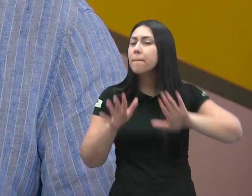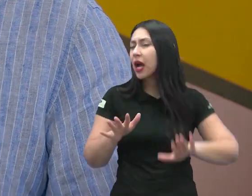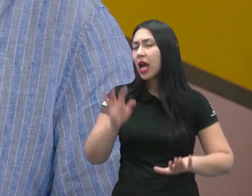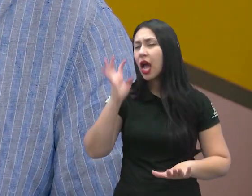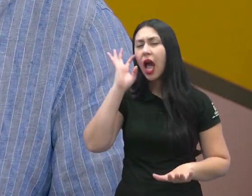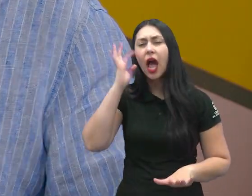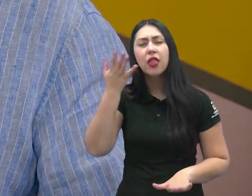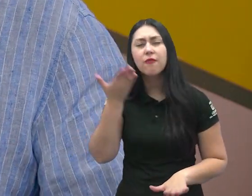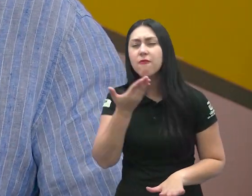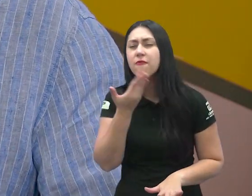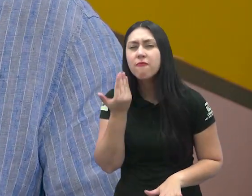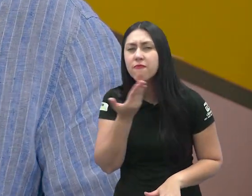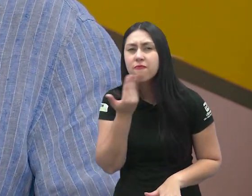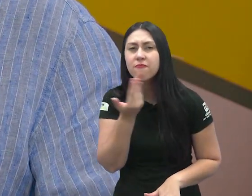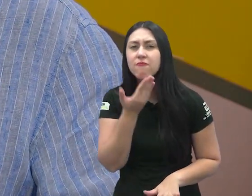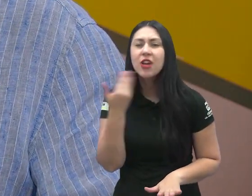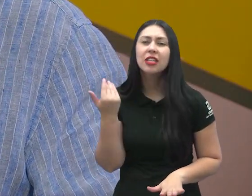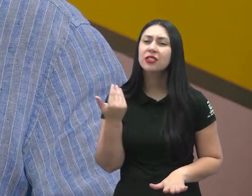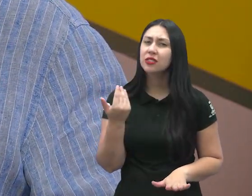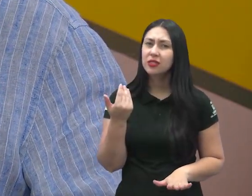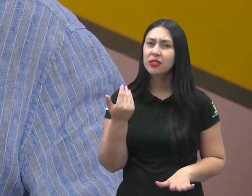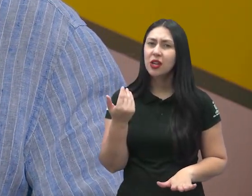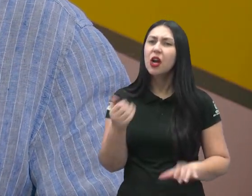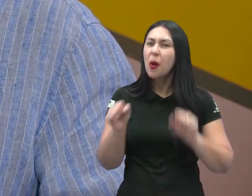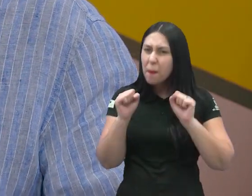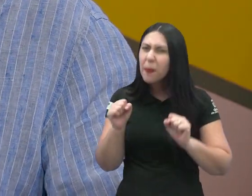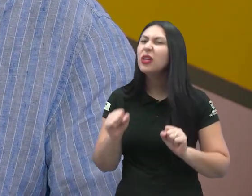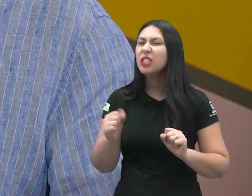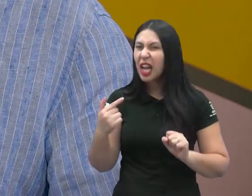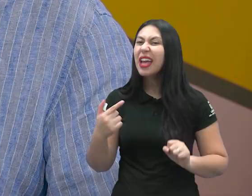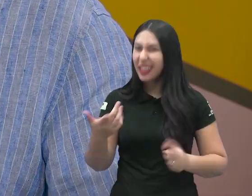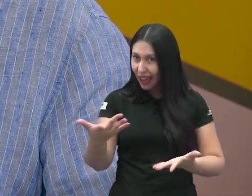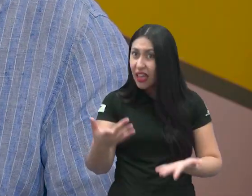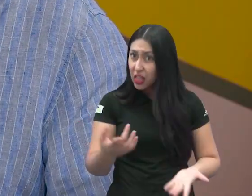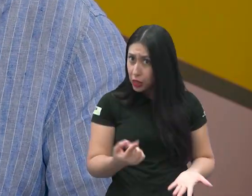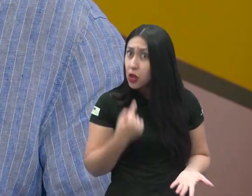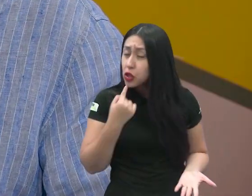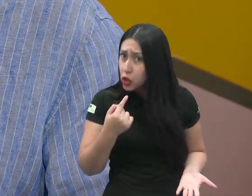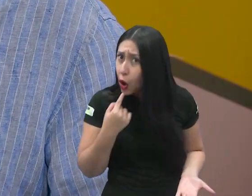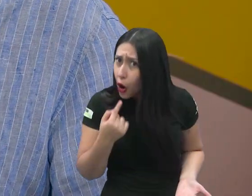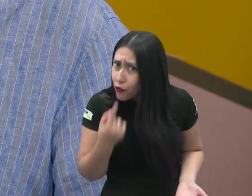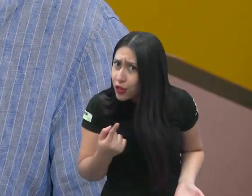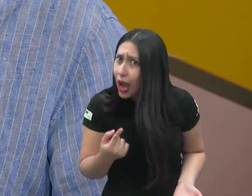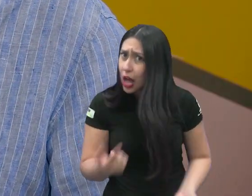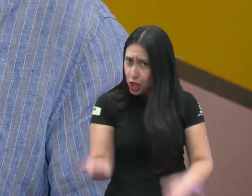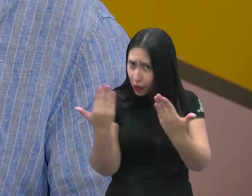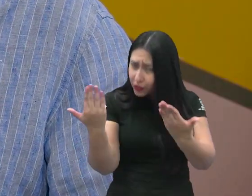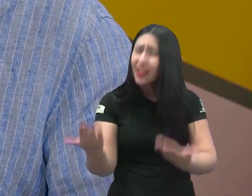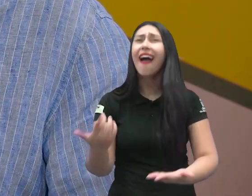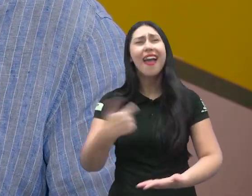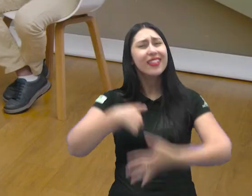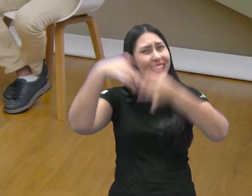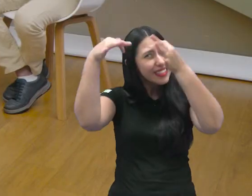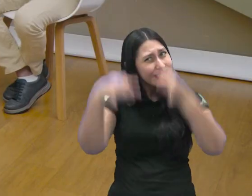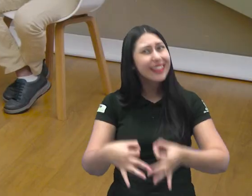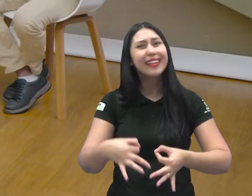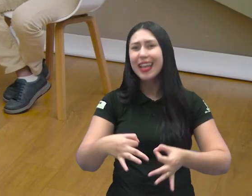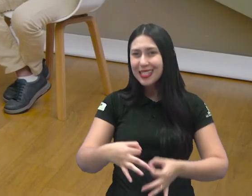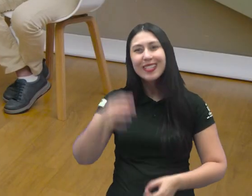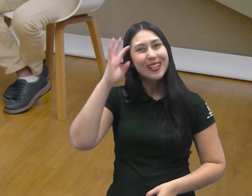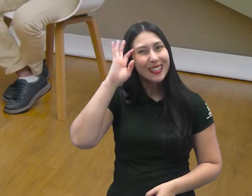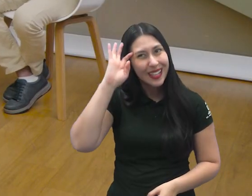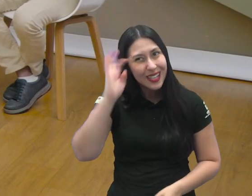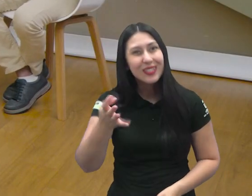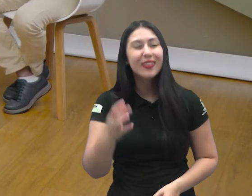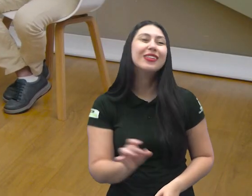Eu aposto que você vai ficar boa. Quer apostar um Guaraná? Que eu sei que vai ficar boa. Se fizer o exercício, entendeu? Entendi. É só buscar ajuda e